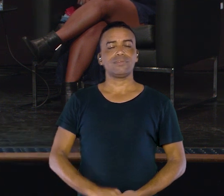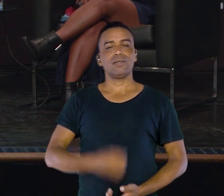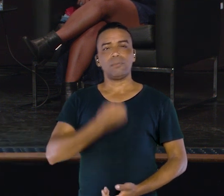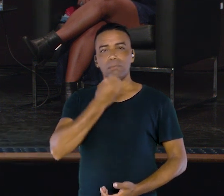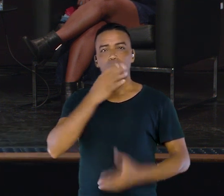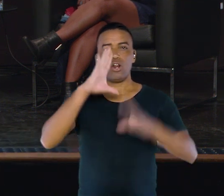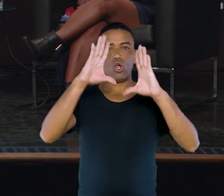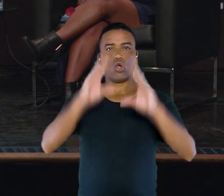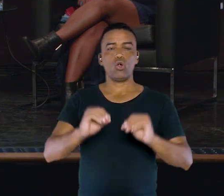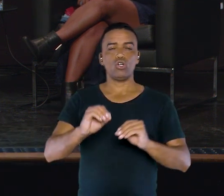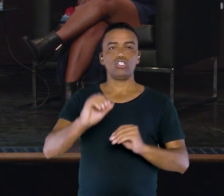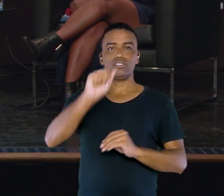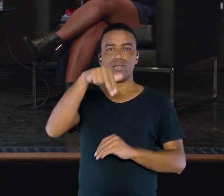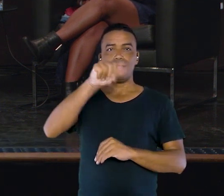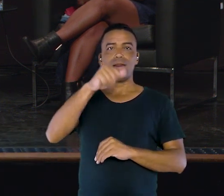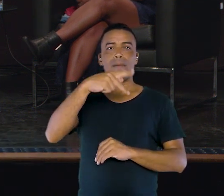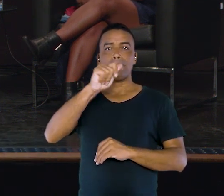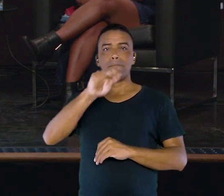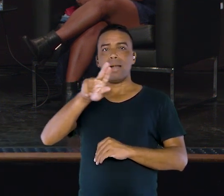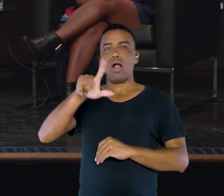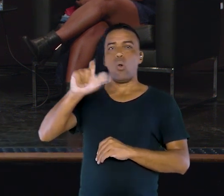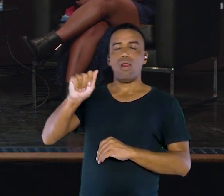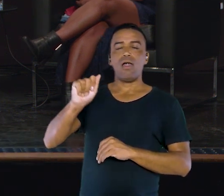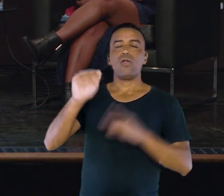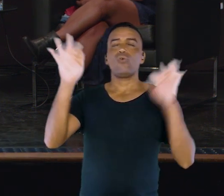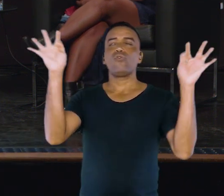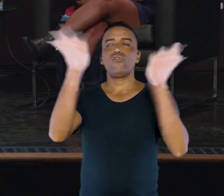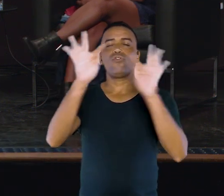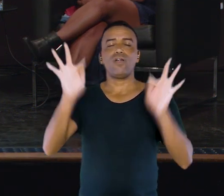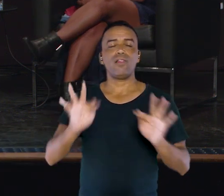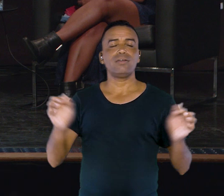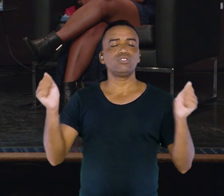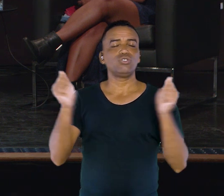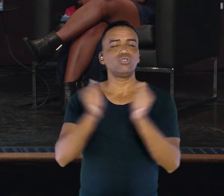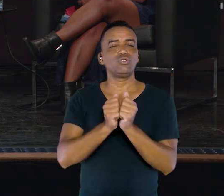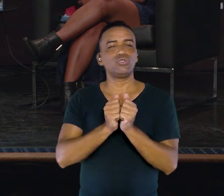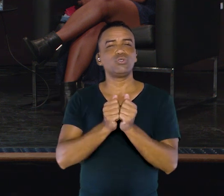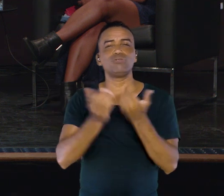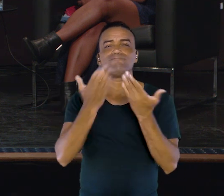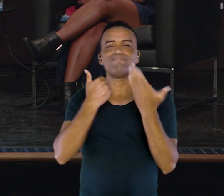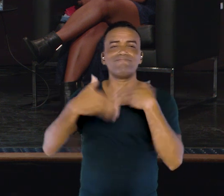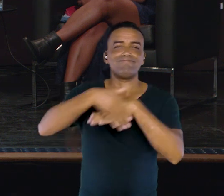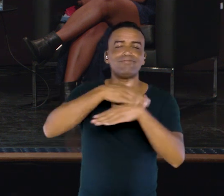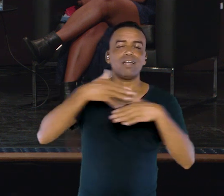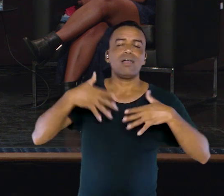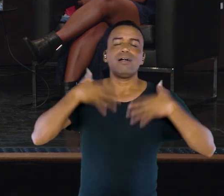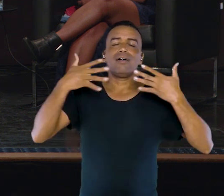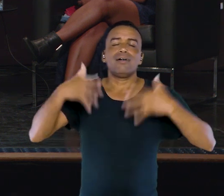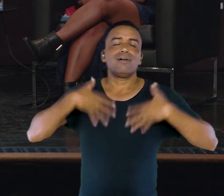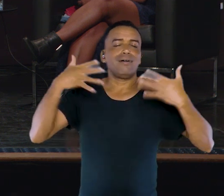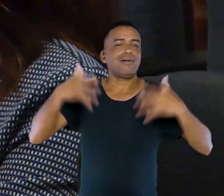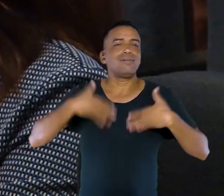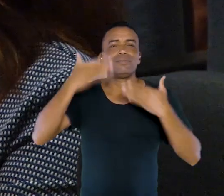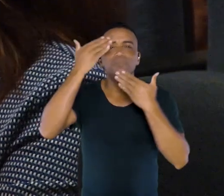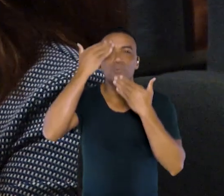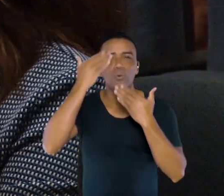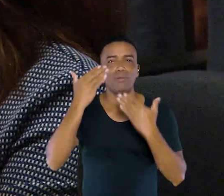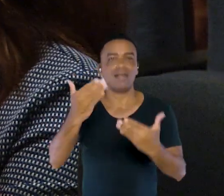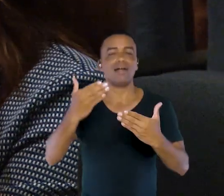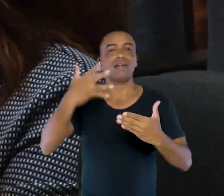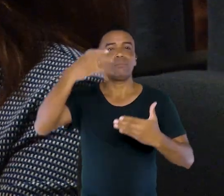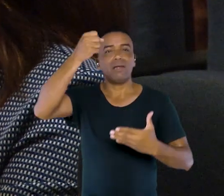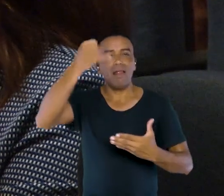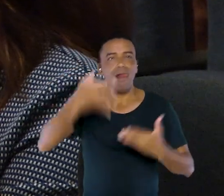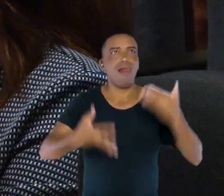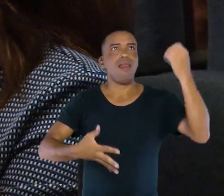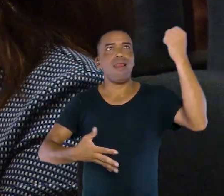Oi, boa noite. Meu nome é Ana Paula. Eu fico muito feliz de estar aqui. É uma alegria imensa. Muito obrigada por